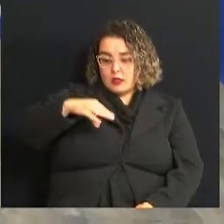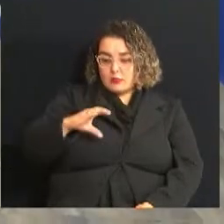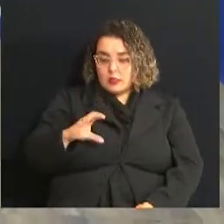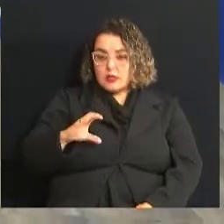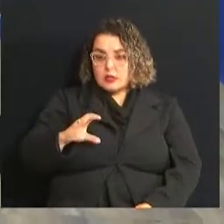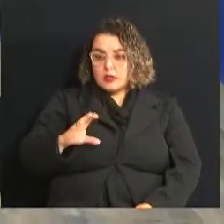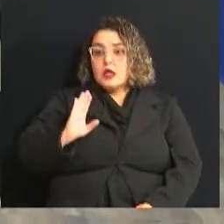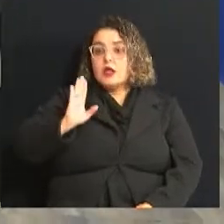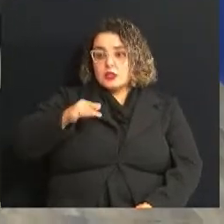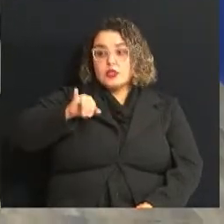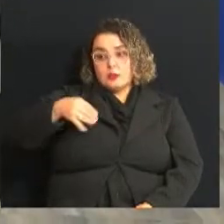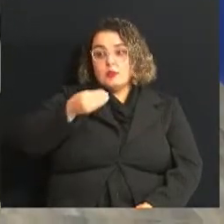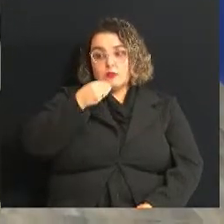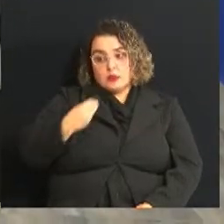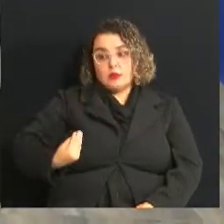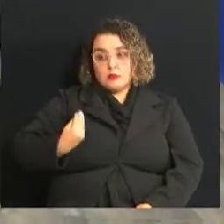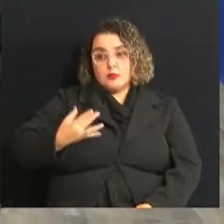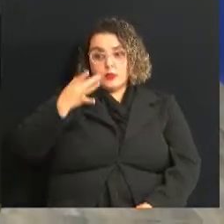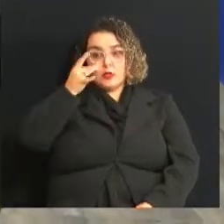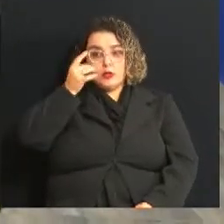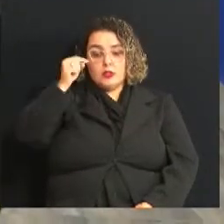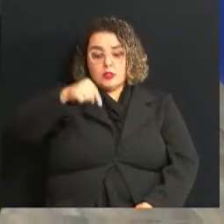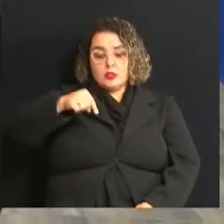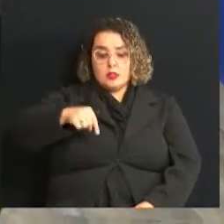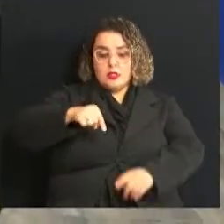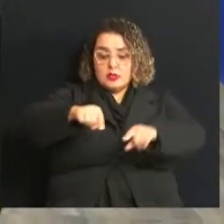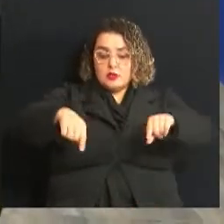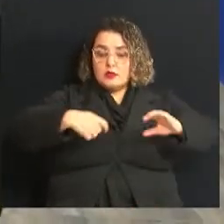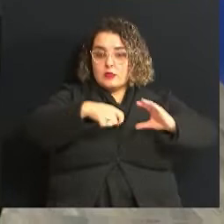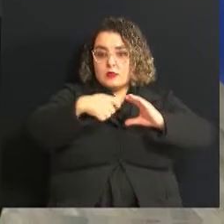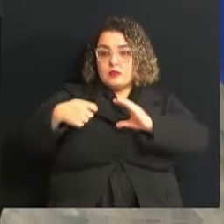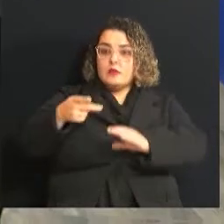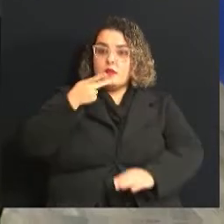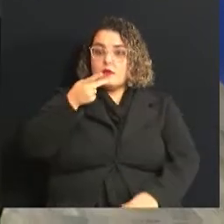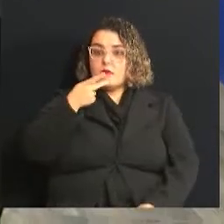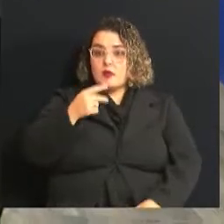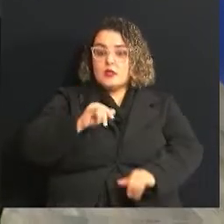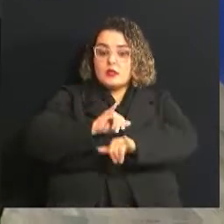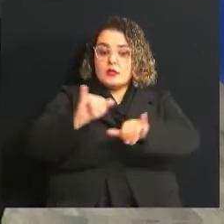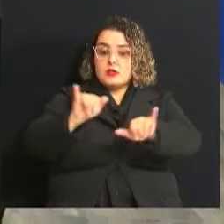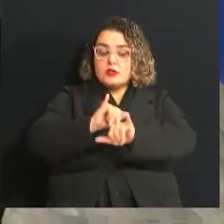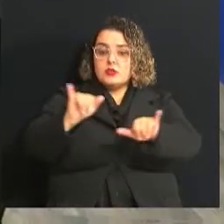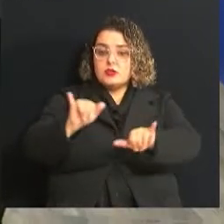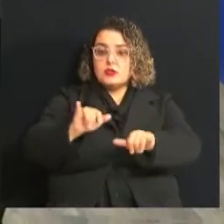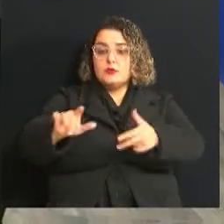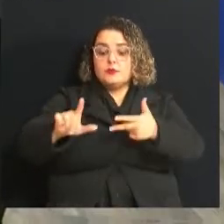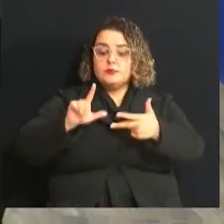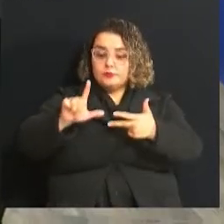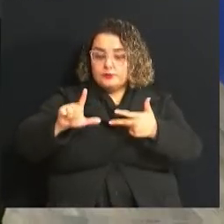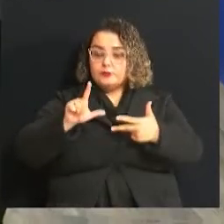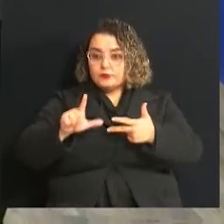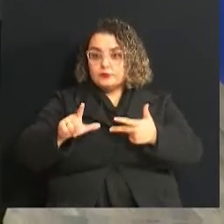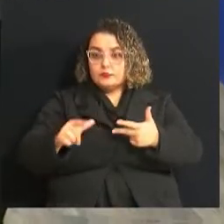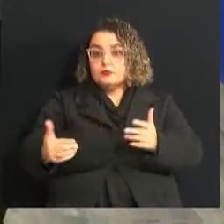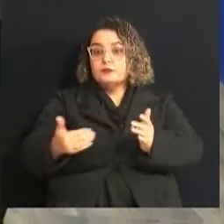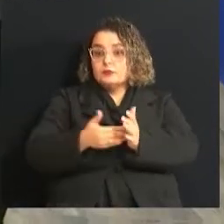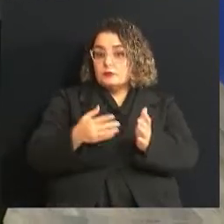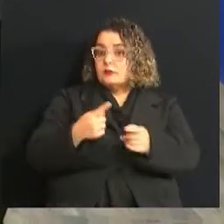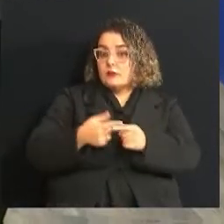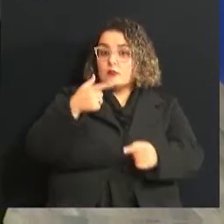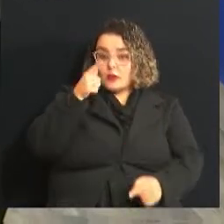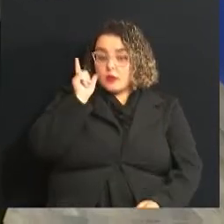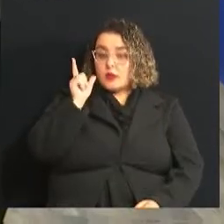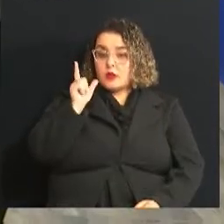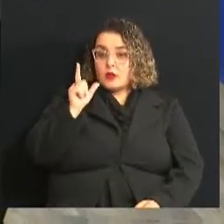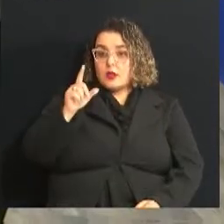Eu já quero aproveitar a sua presença aqui nos nossos estúdios para nós falarmos das notícias do Legislativo, até porque ontem foi